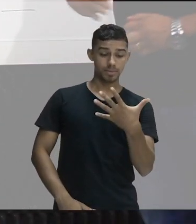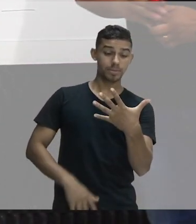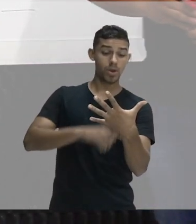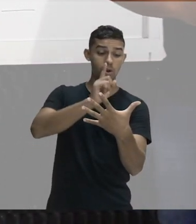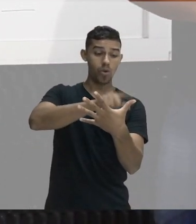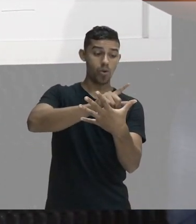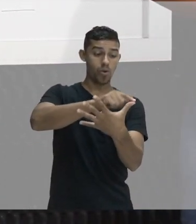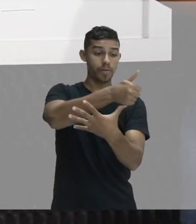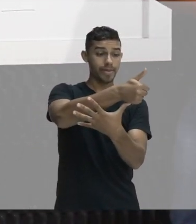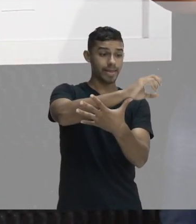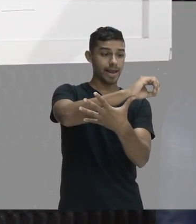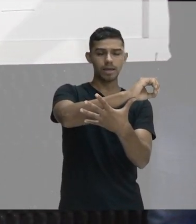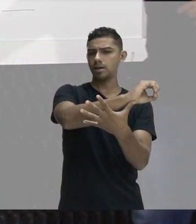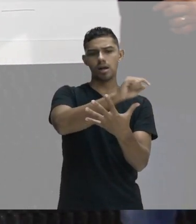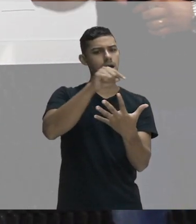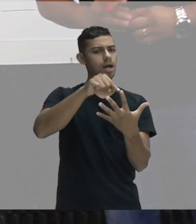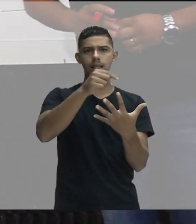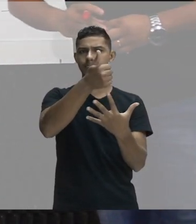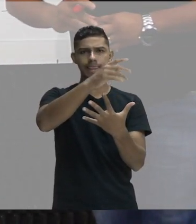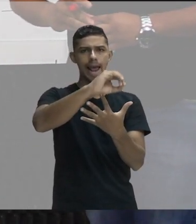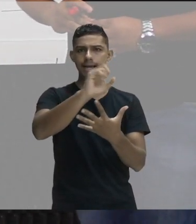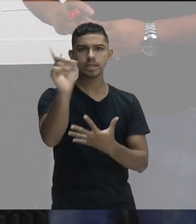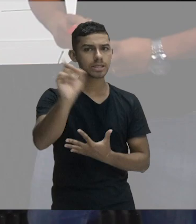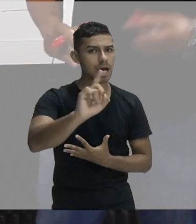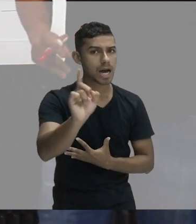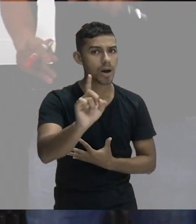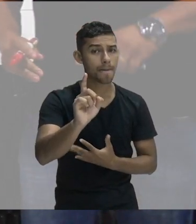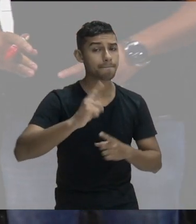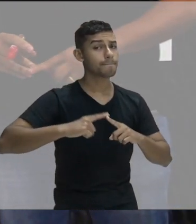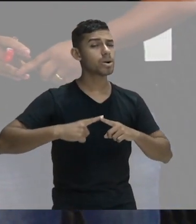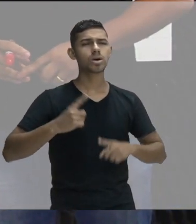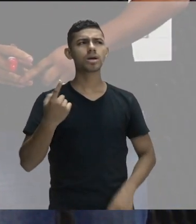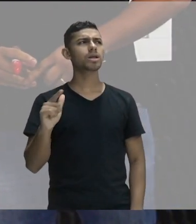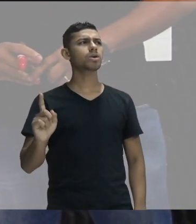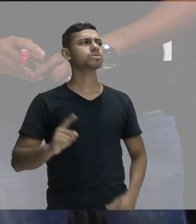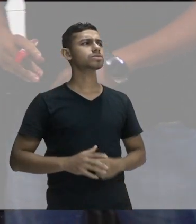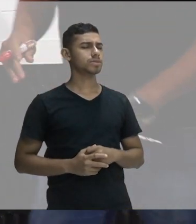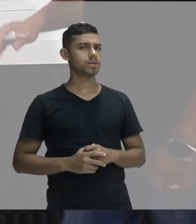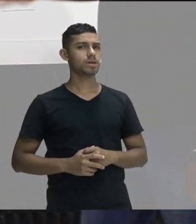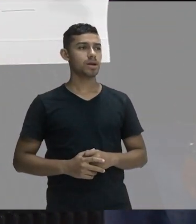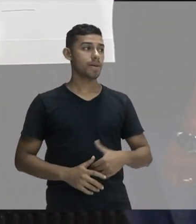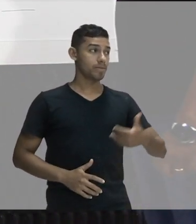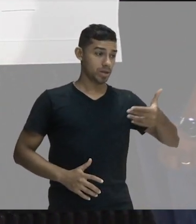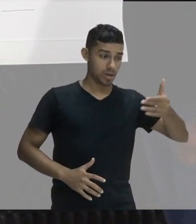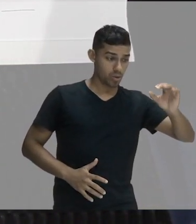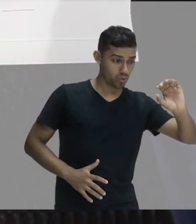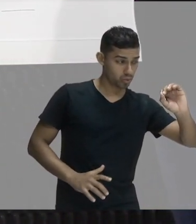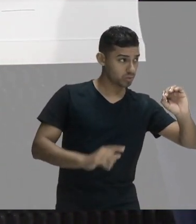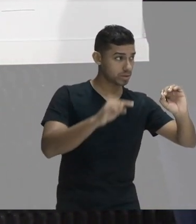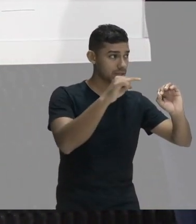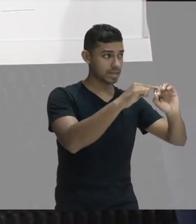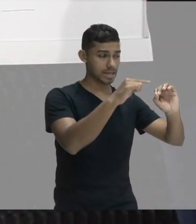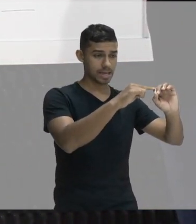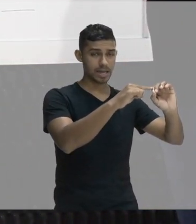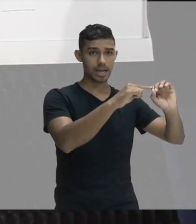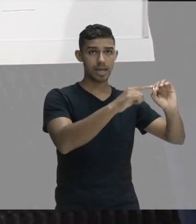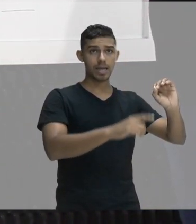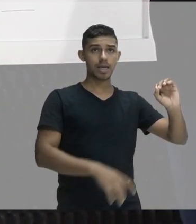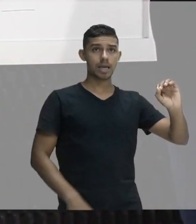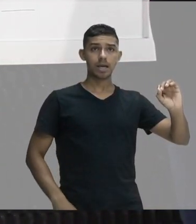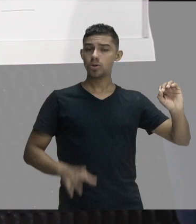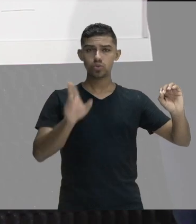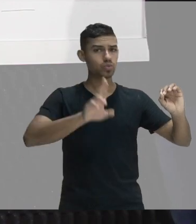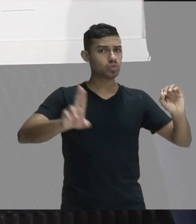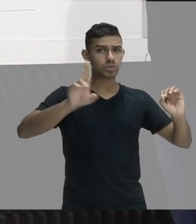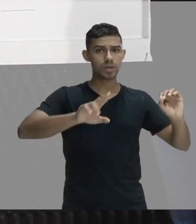Já o segundo não tem mais 10 possibilidades. Por que não tem mais 10? Porque você não pode